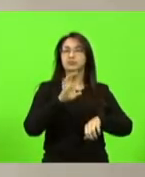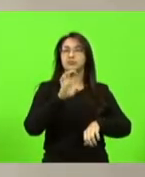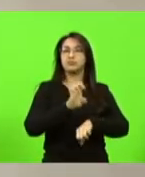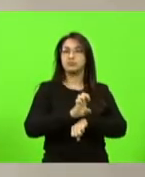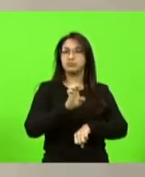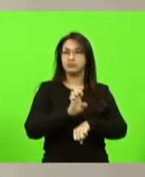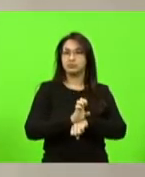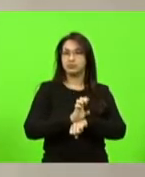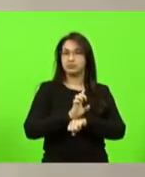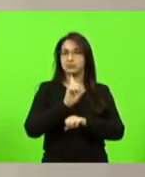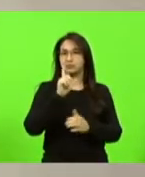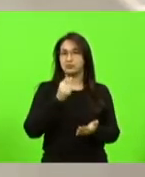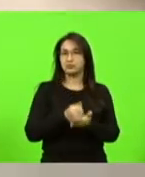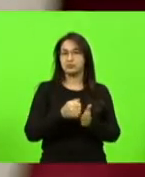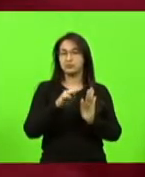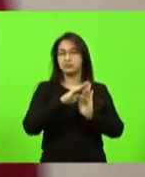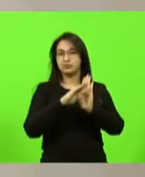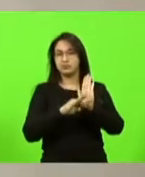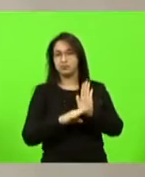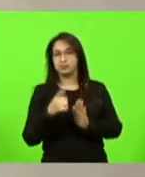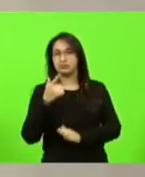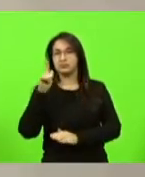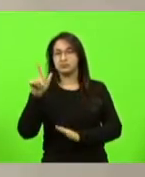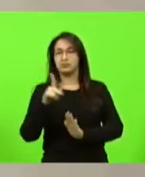outras providências. PL